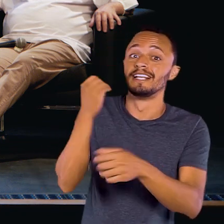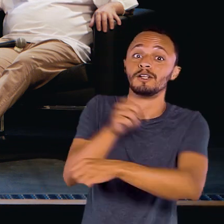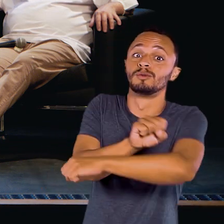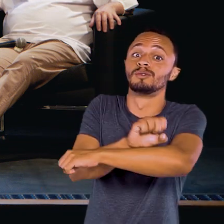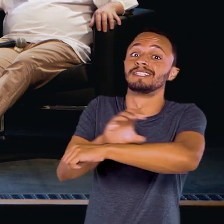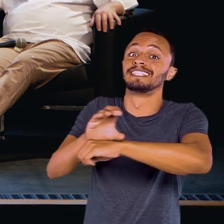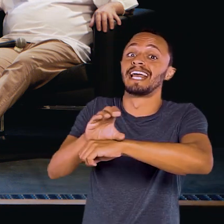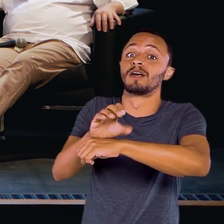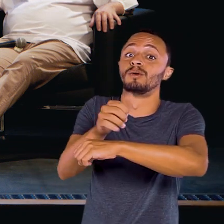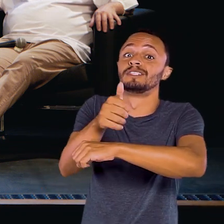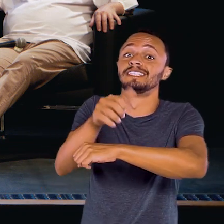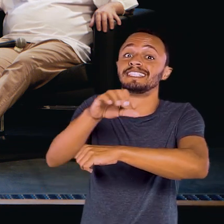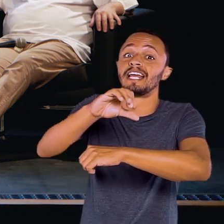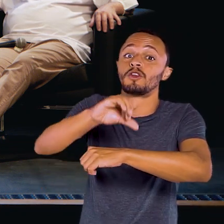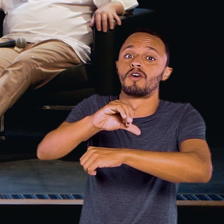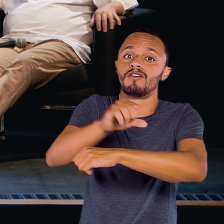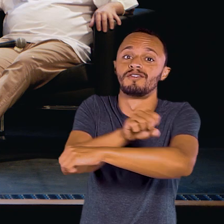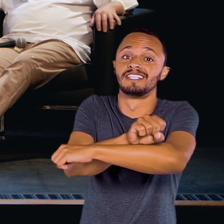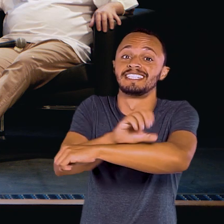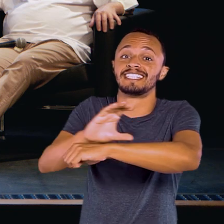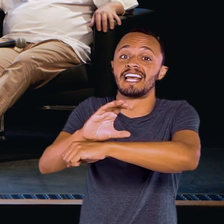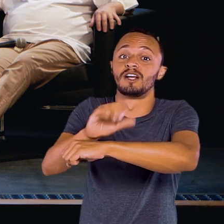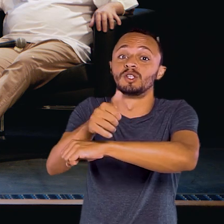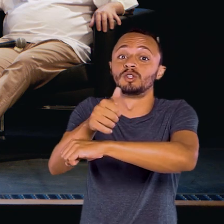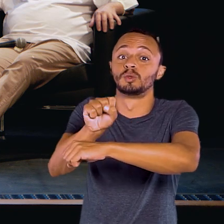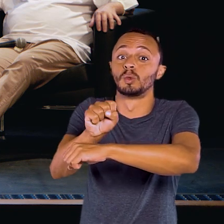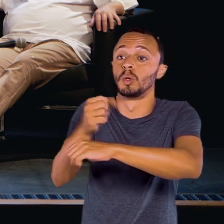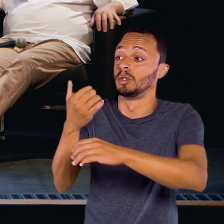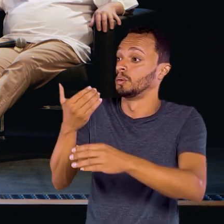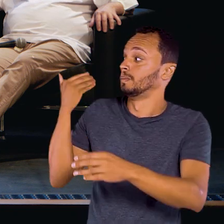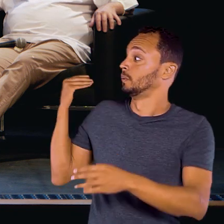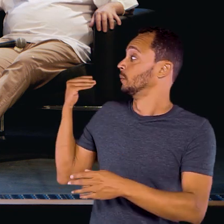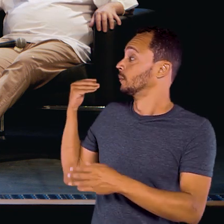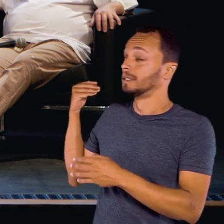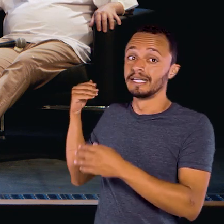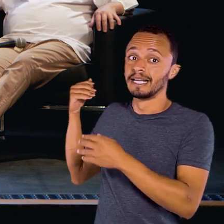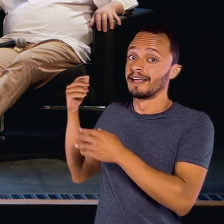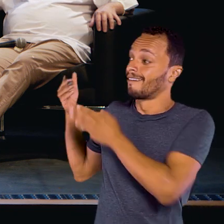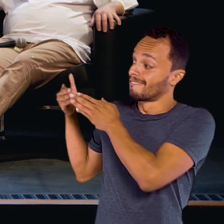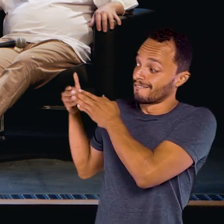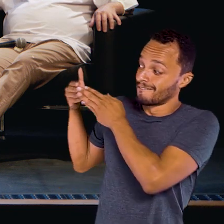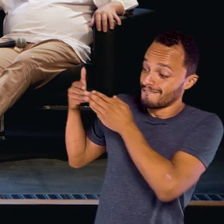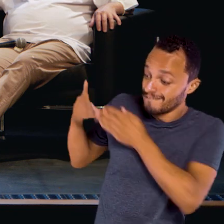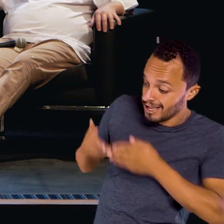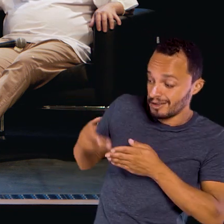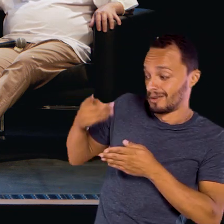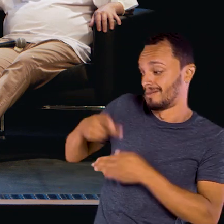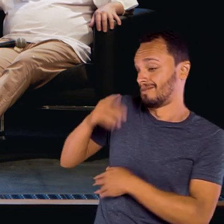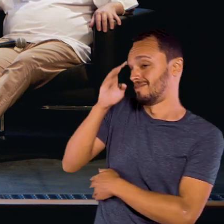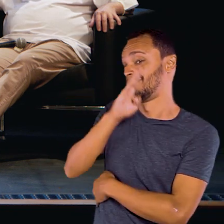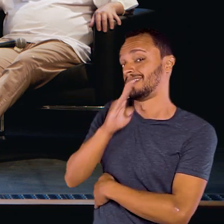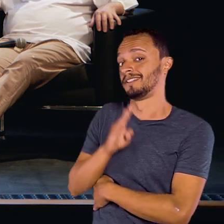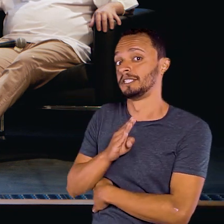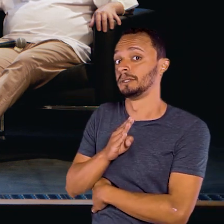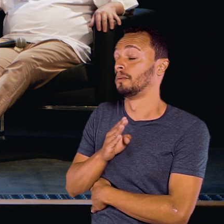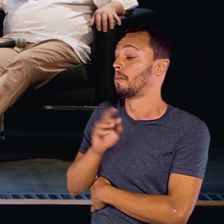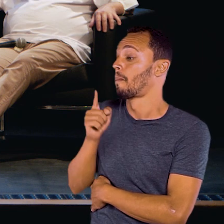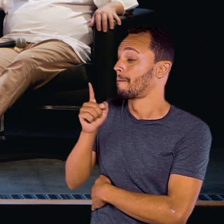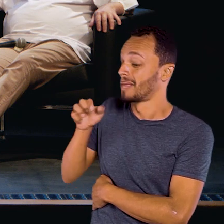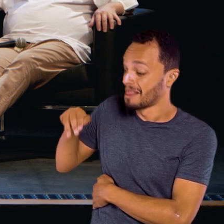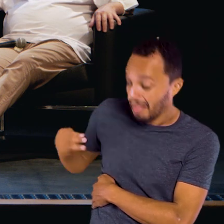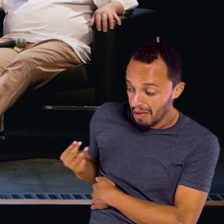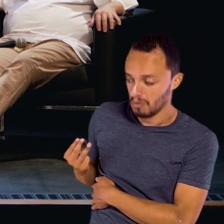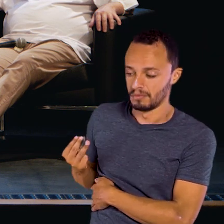1 milhão. Mas é um número, né? Uma cifra, é algo que você não consegue. Mas quando você pega uma